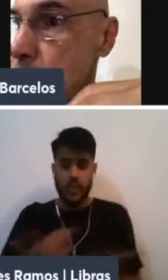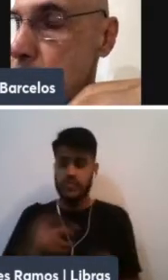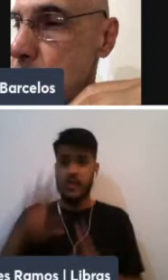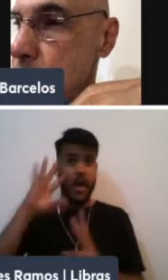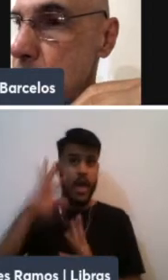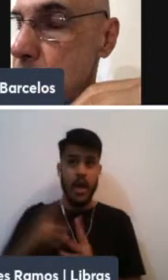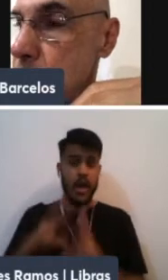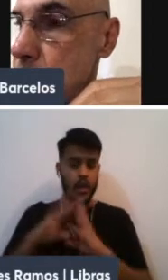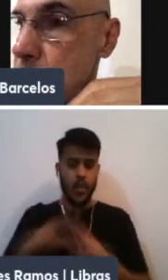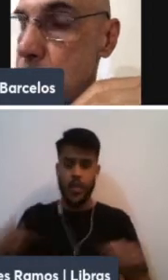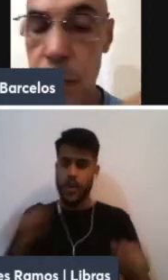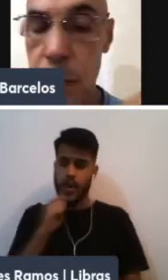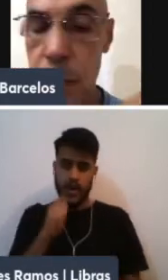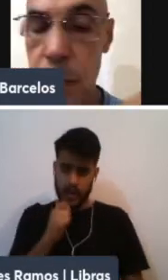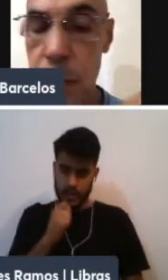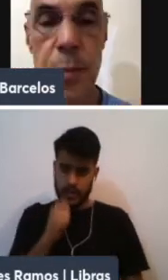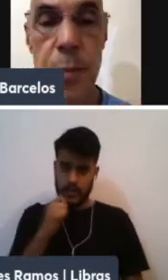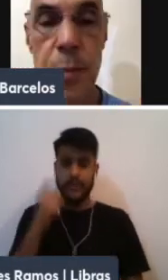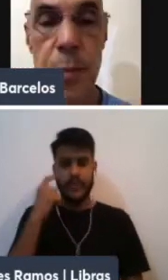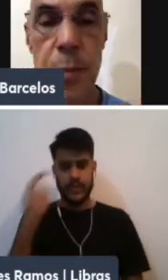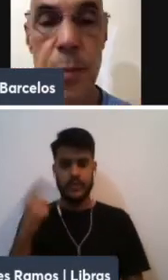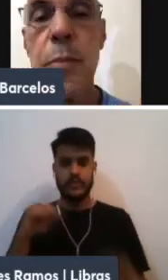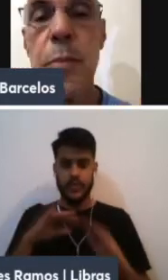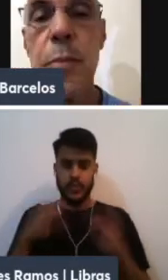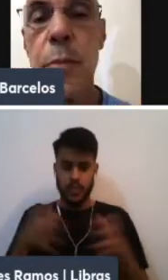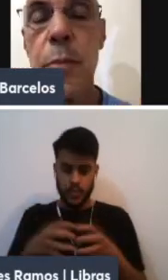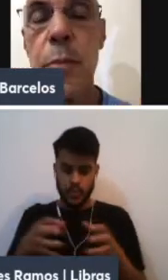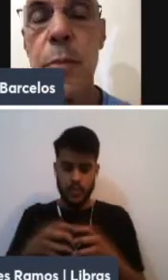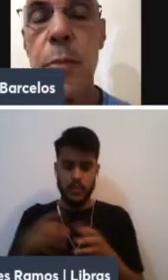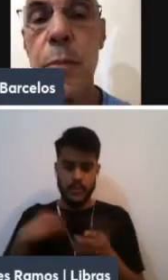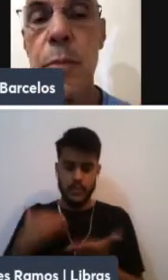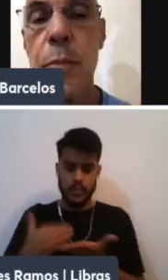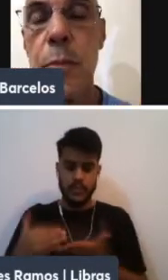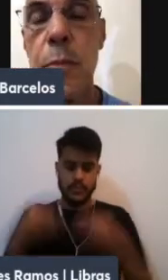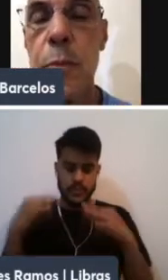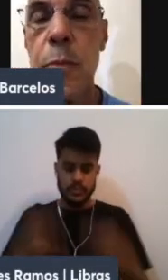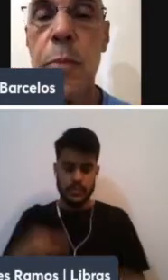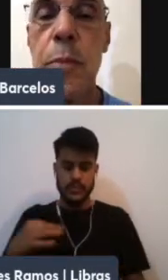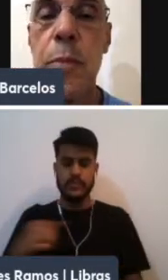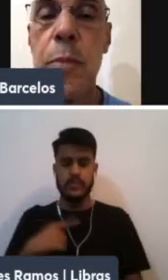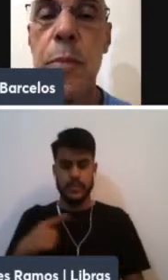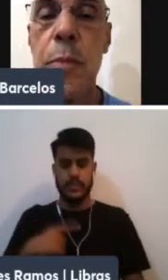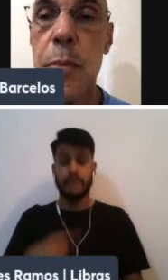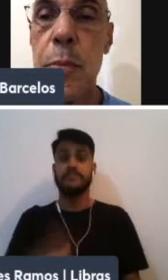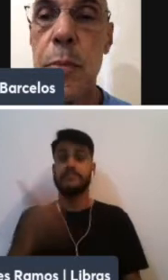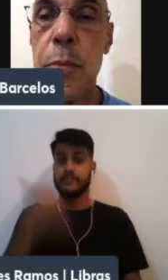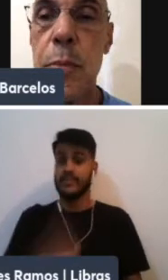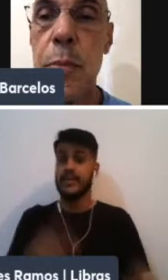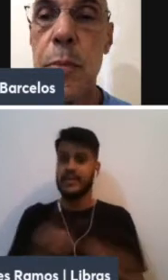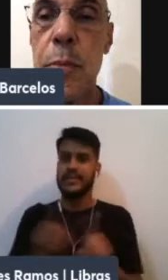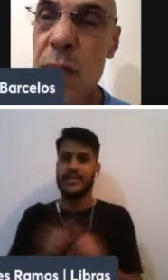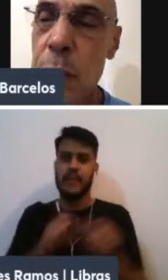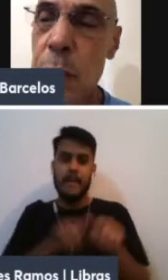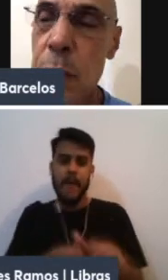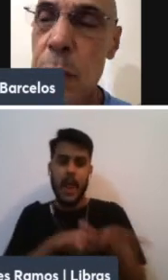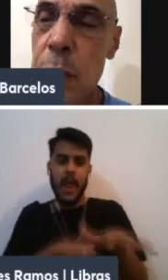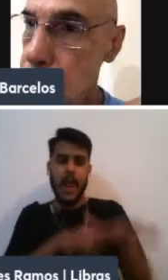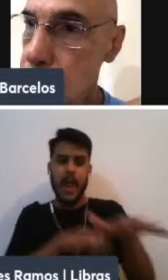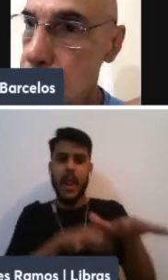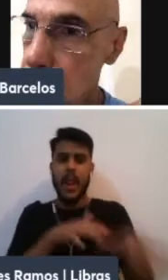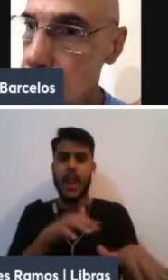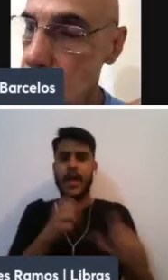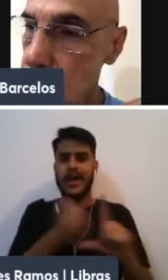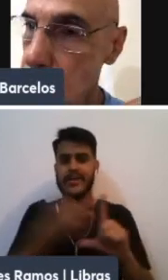acho que, se eu não me engano, o grupo Corsa tinha mais ou menos essa pegada. Tanto que a parada, quando ela começou a se